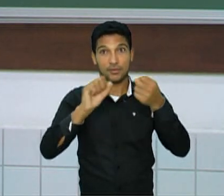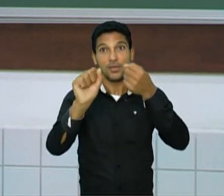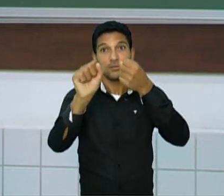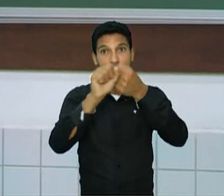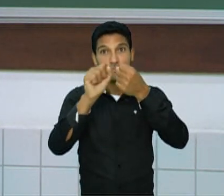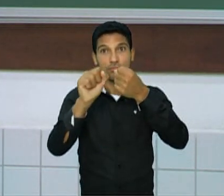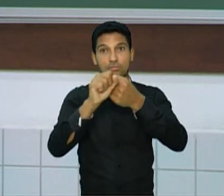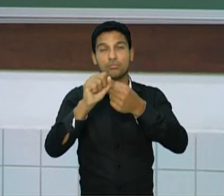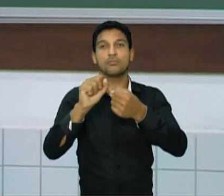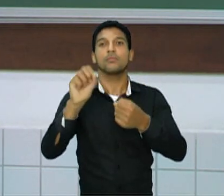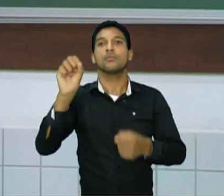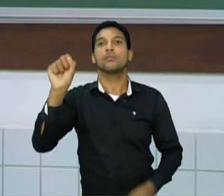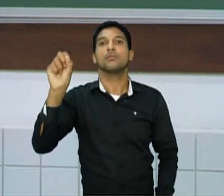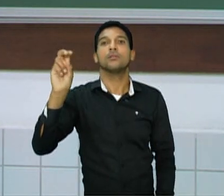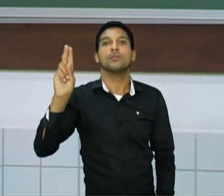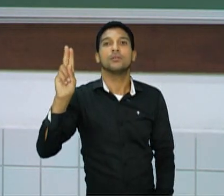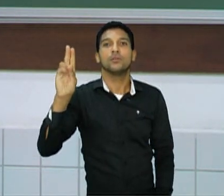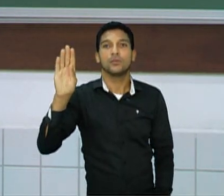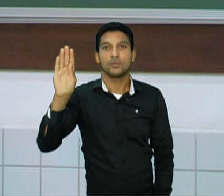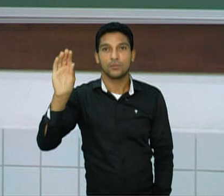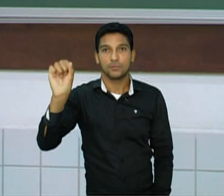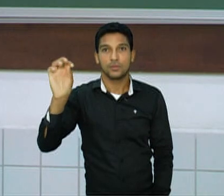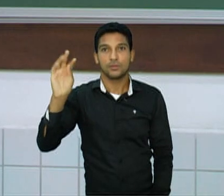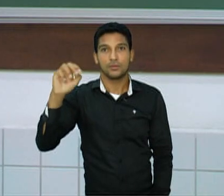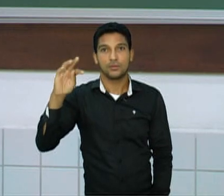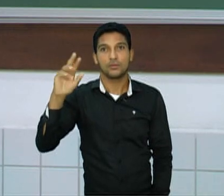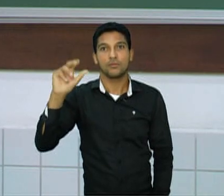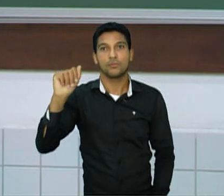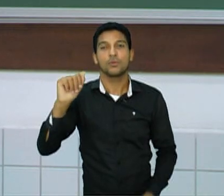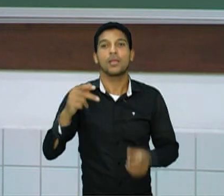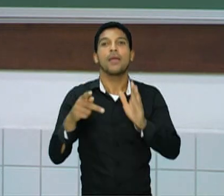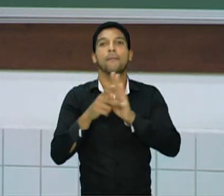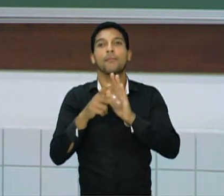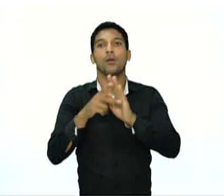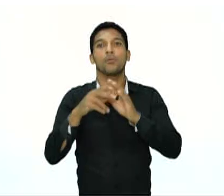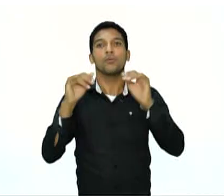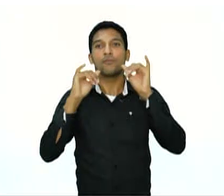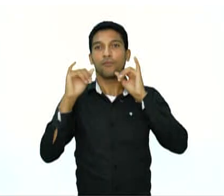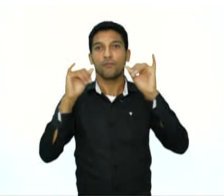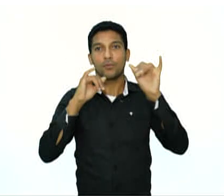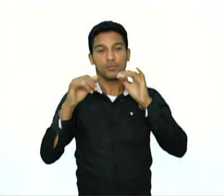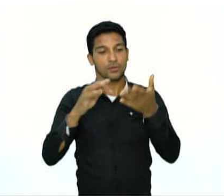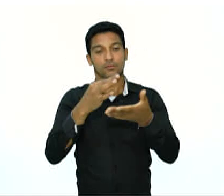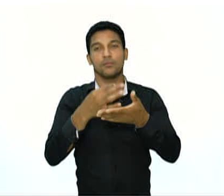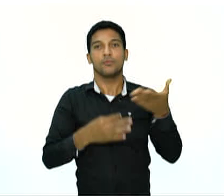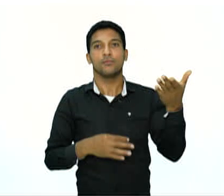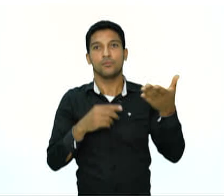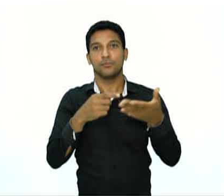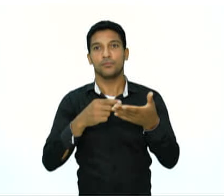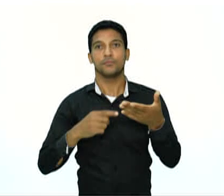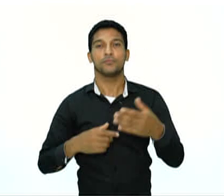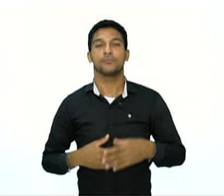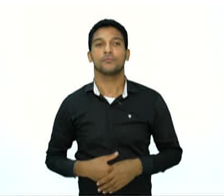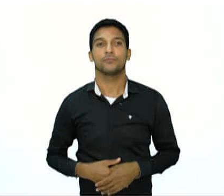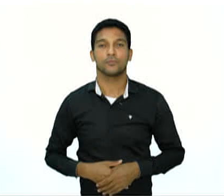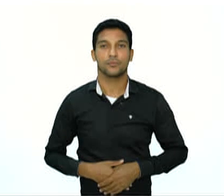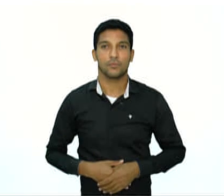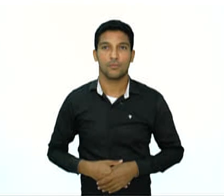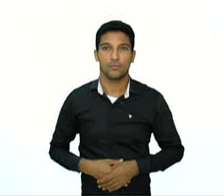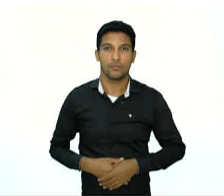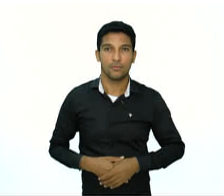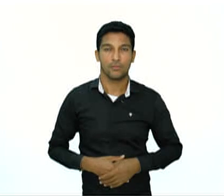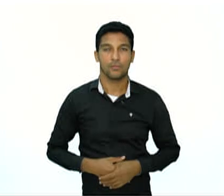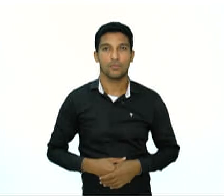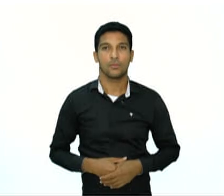que vai ter tantas orações subordinadas substantivas, tá? As orações subordinadas substantivas substituem o sintagma